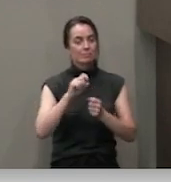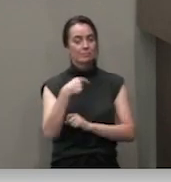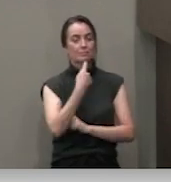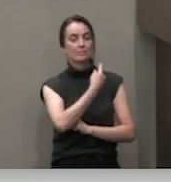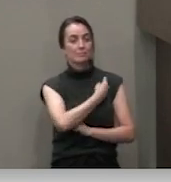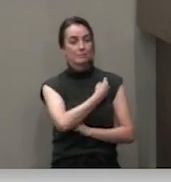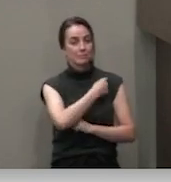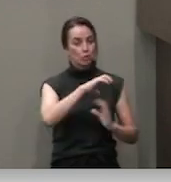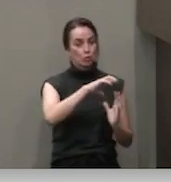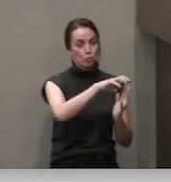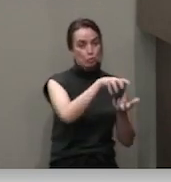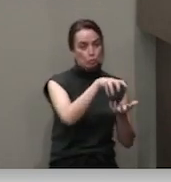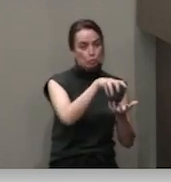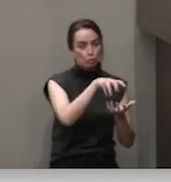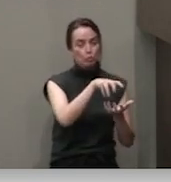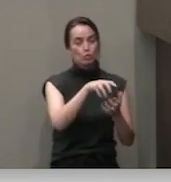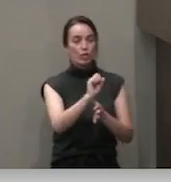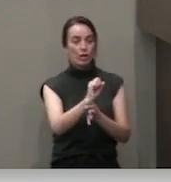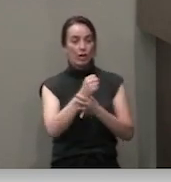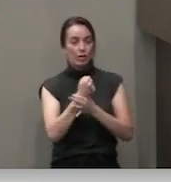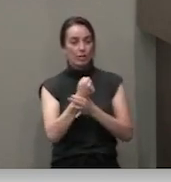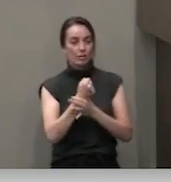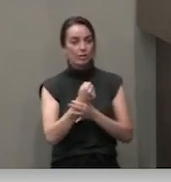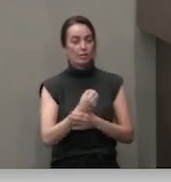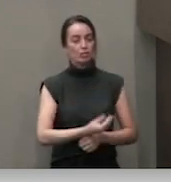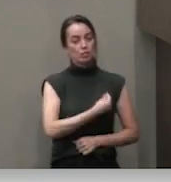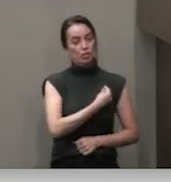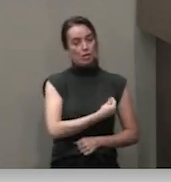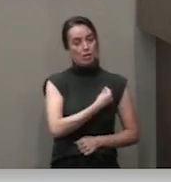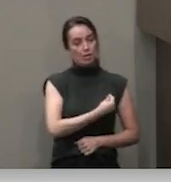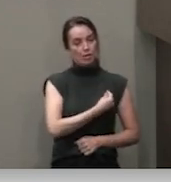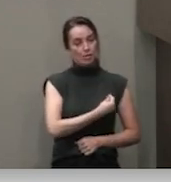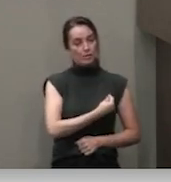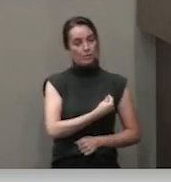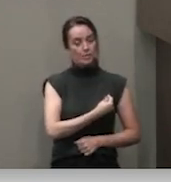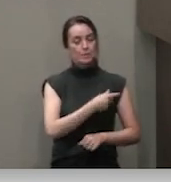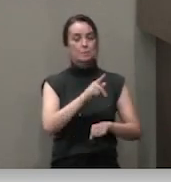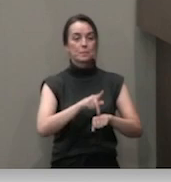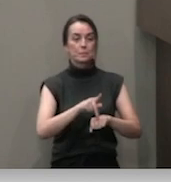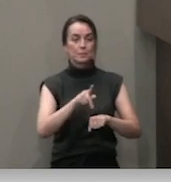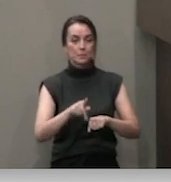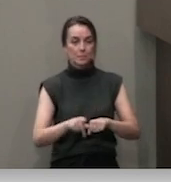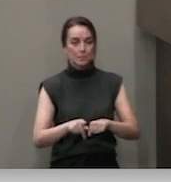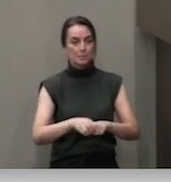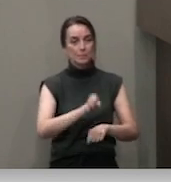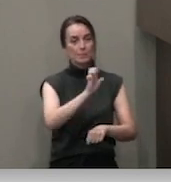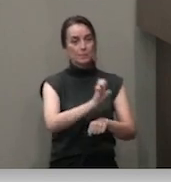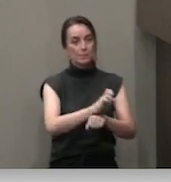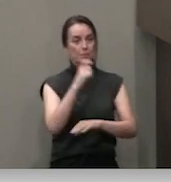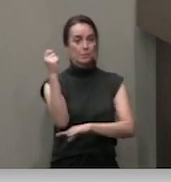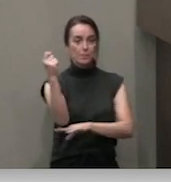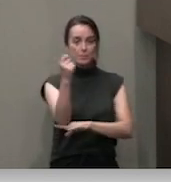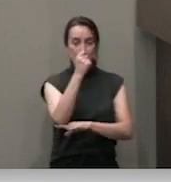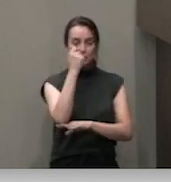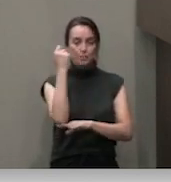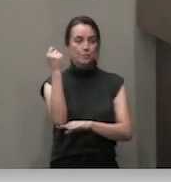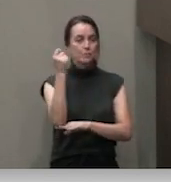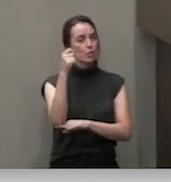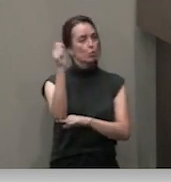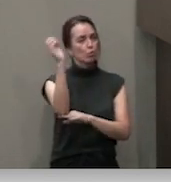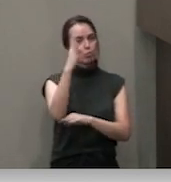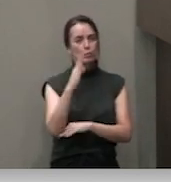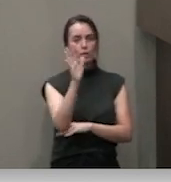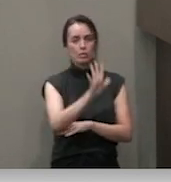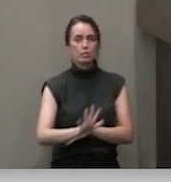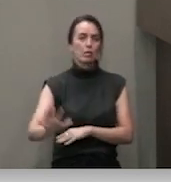planeta garantia da sobrevivência da Vida em Passo Fundo no Estado do Rio Grande do Sul no Brasil